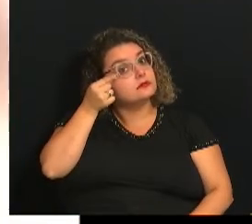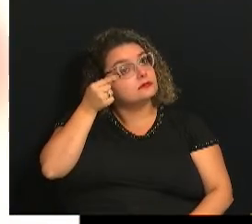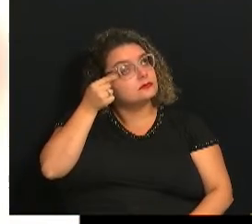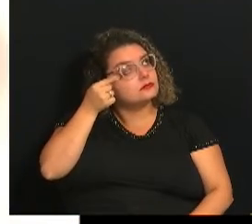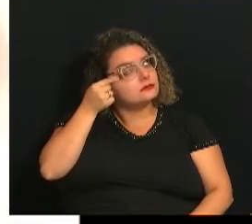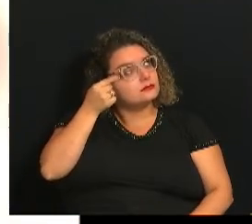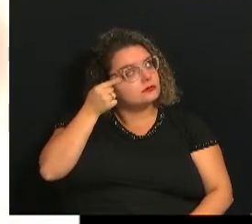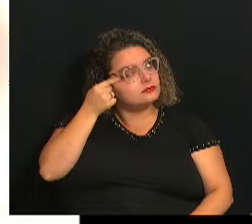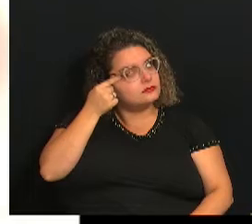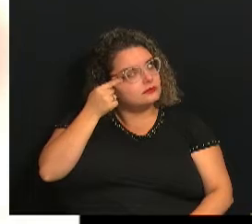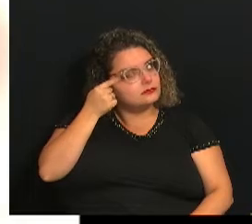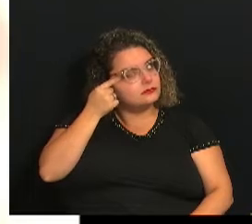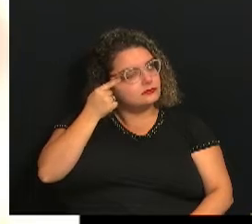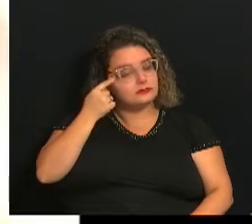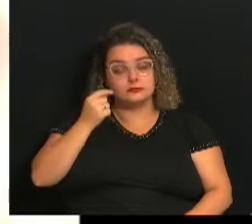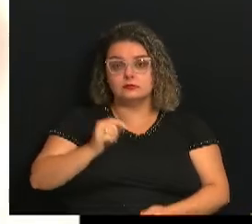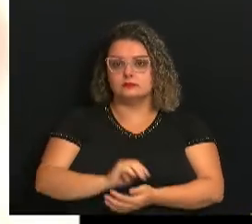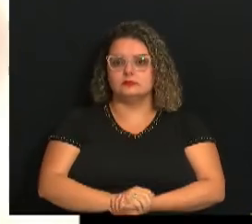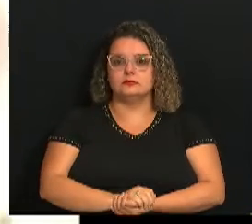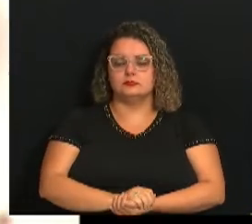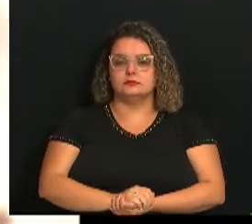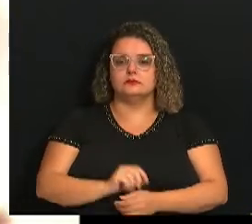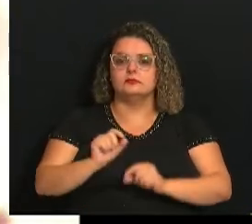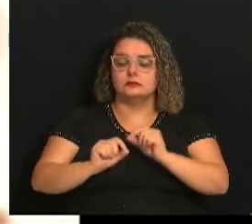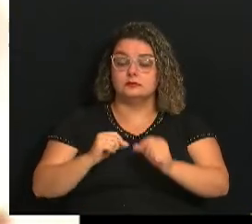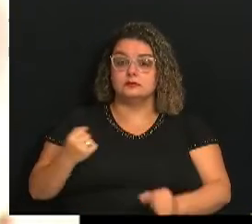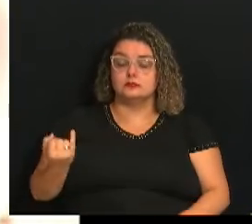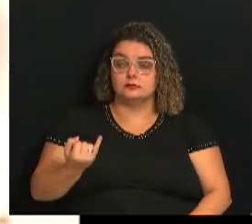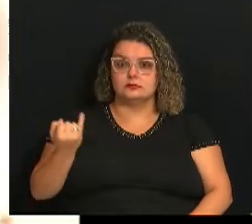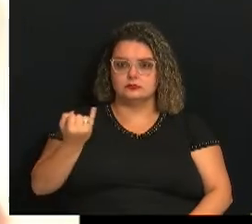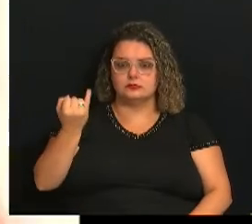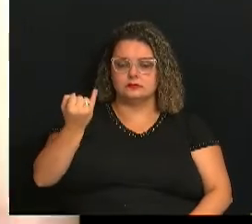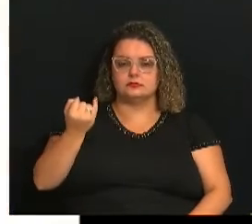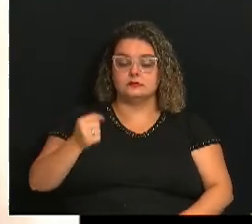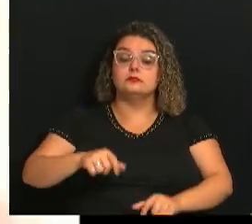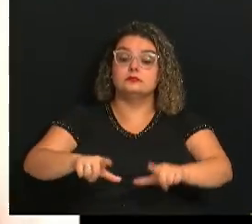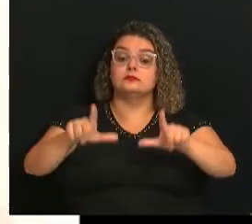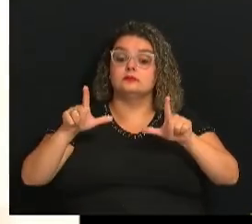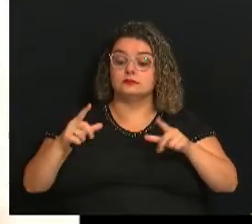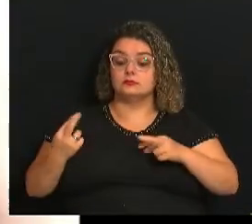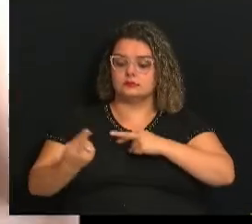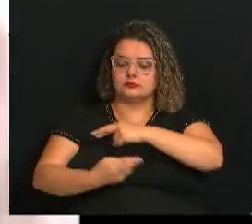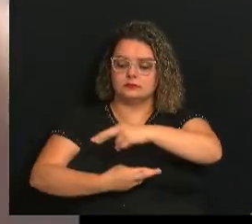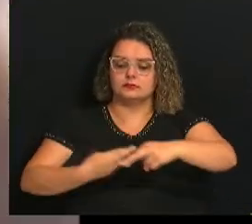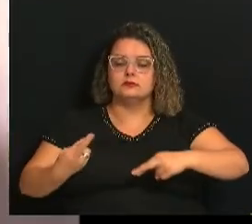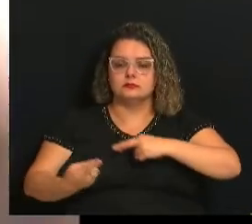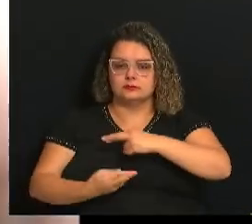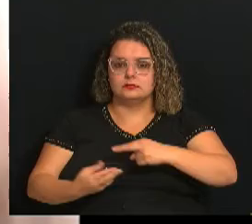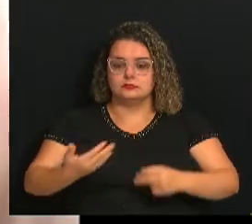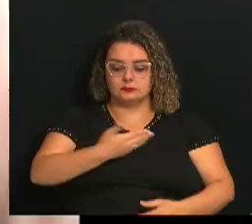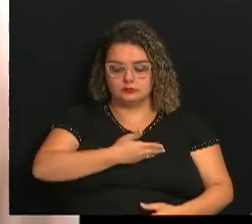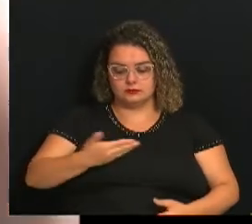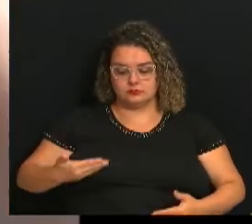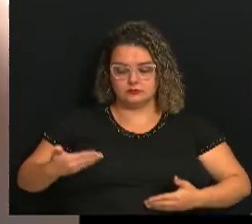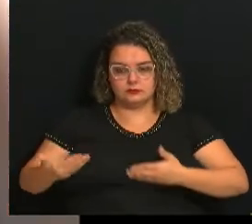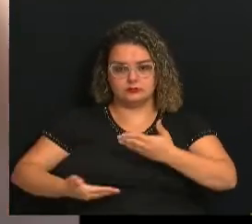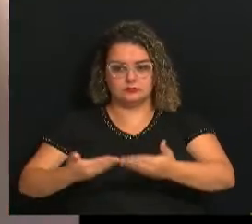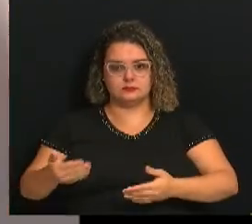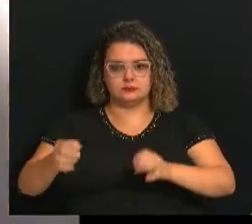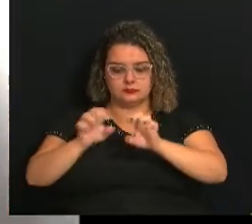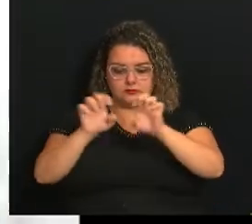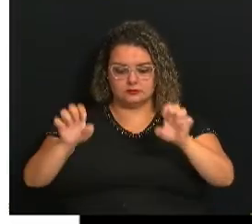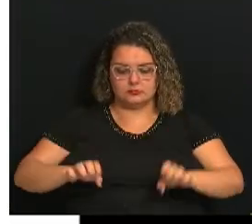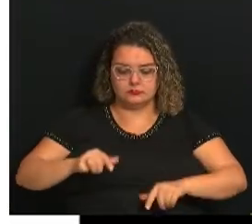O que me parece também importante destacar nessa relação entre o funcionalismo público, a estrutura do trabalho